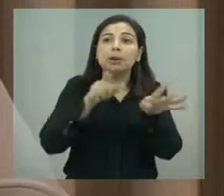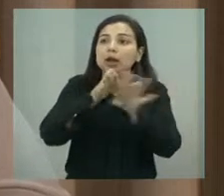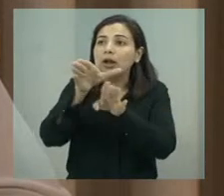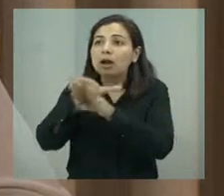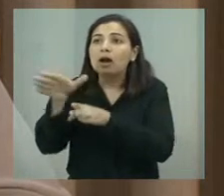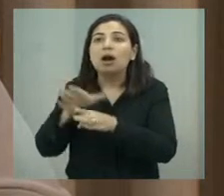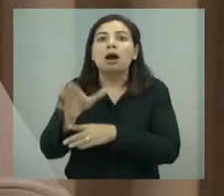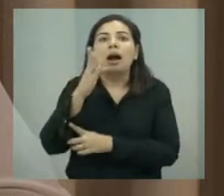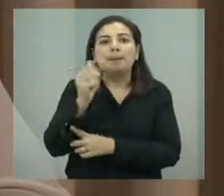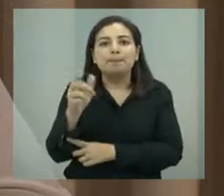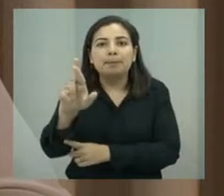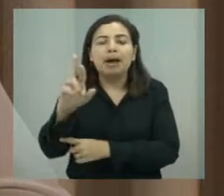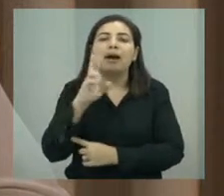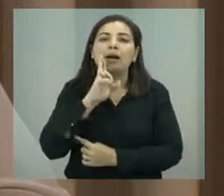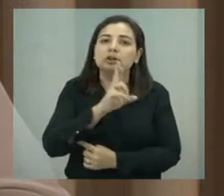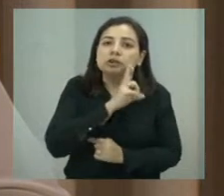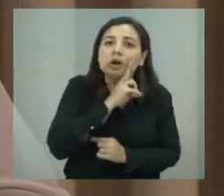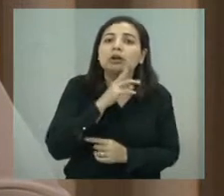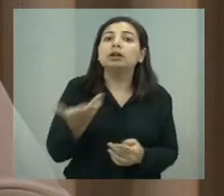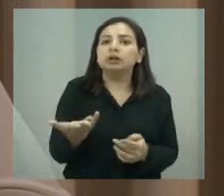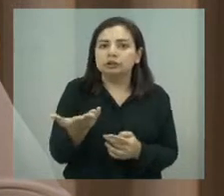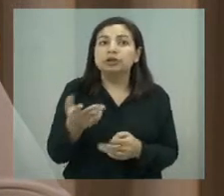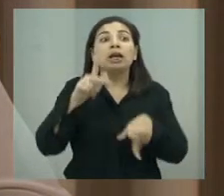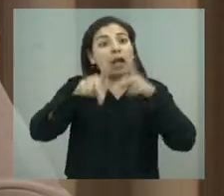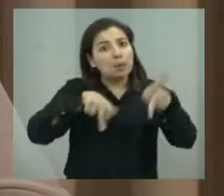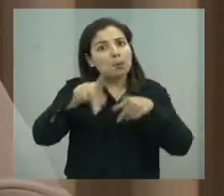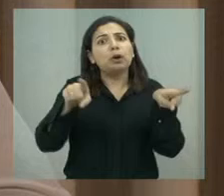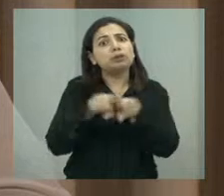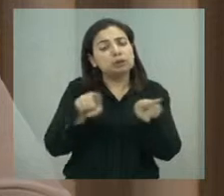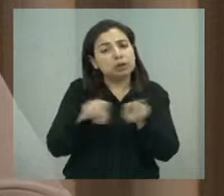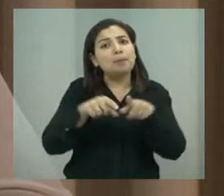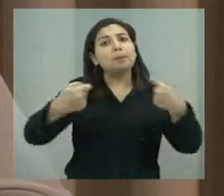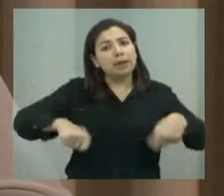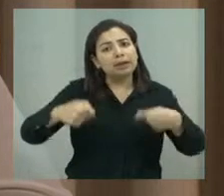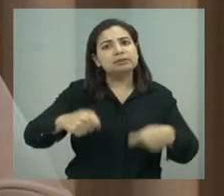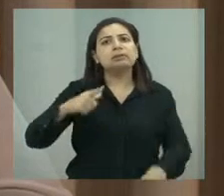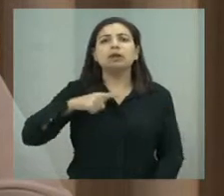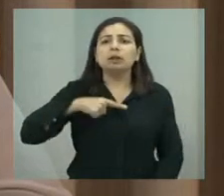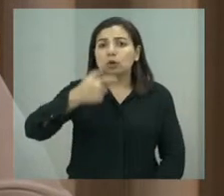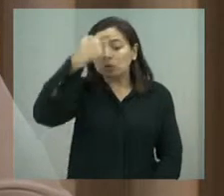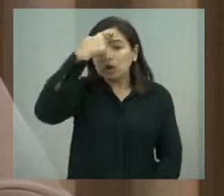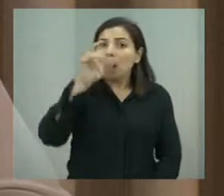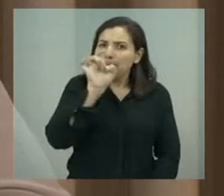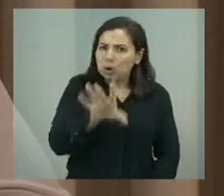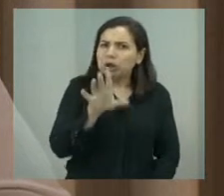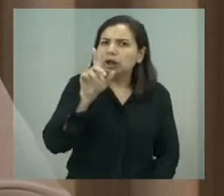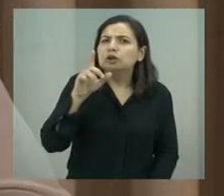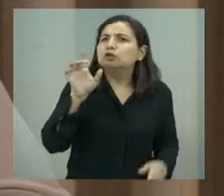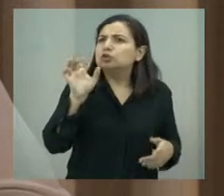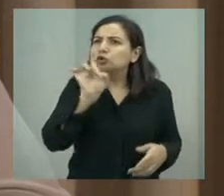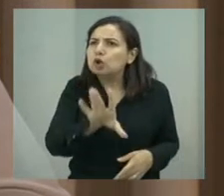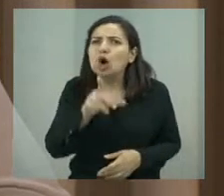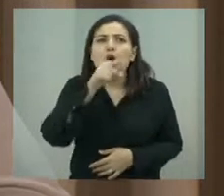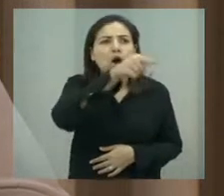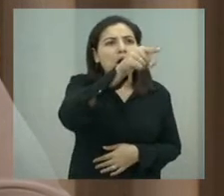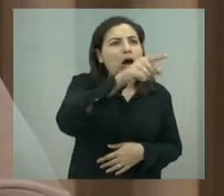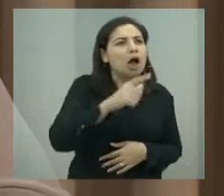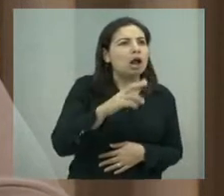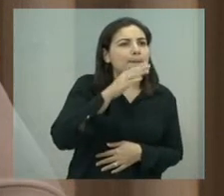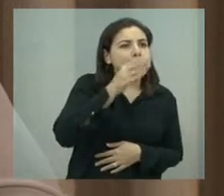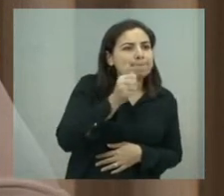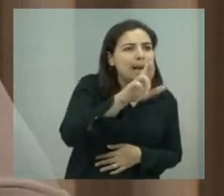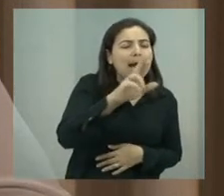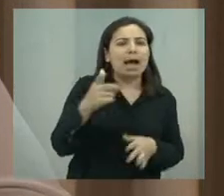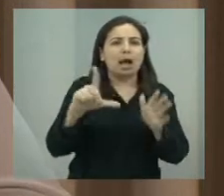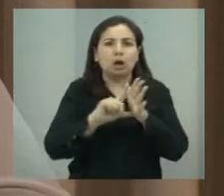também tem que ter essa consciência, né, porque a gente também não trabalha só em cima da poluição causada pelos estabelecimentos, mas